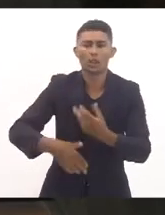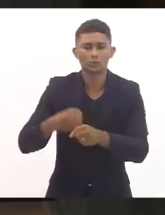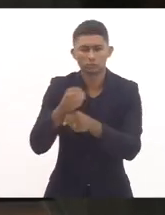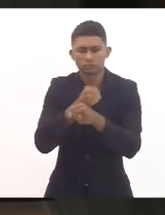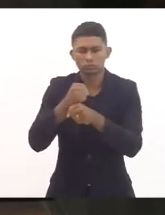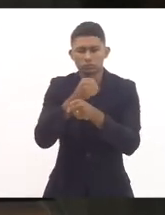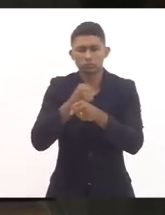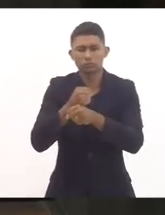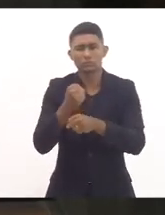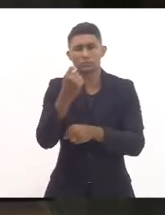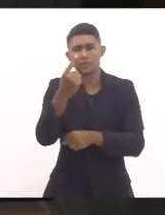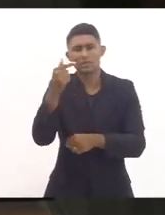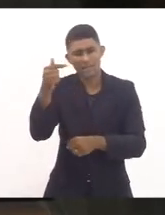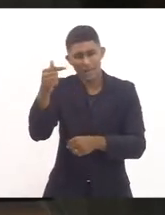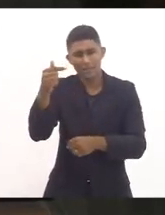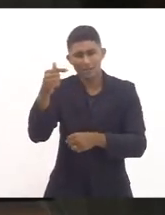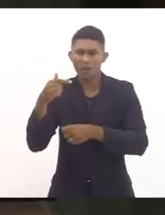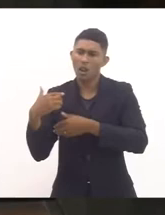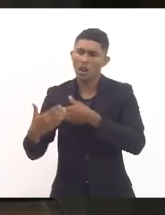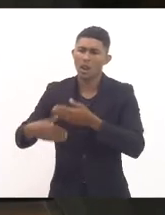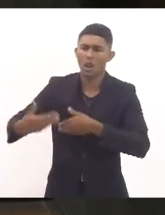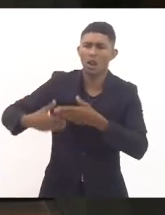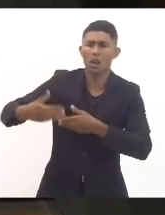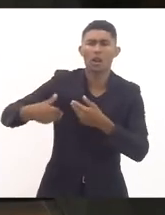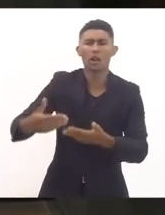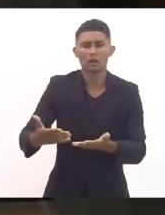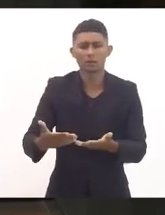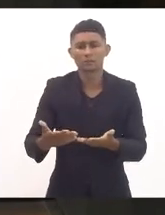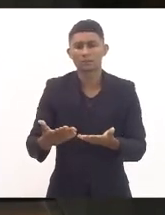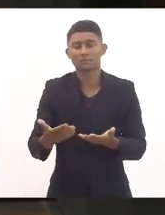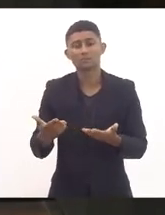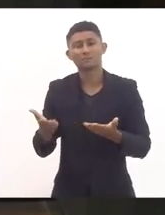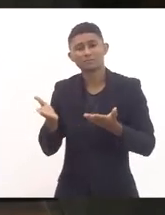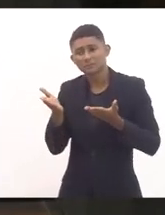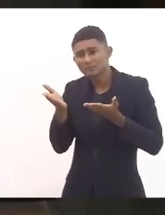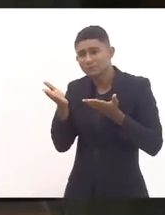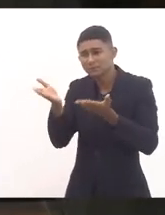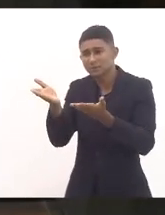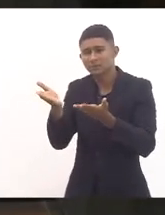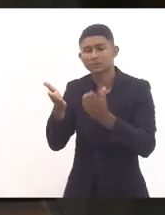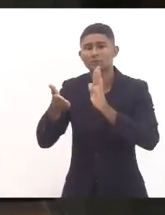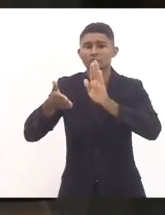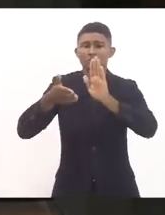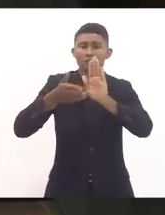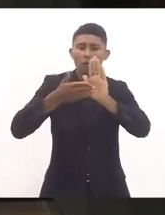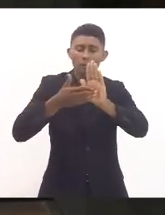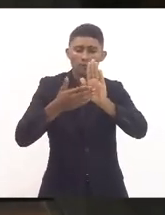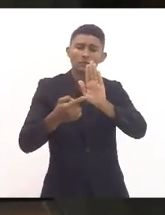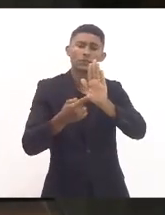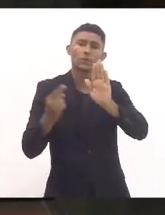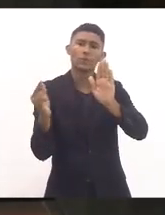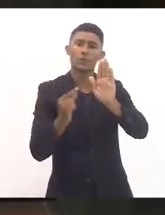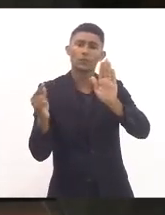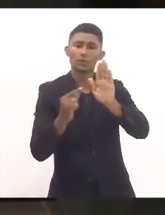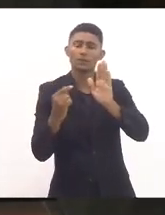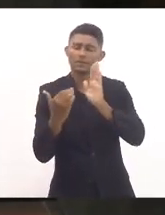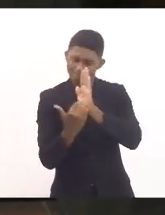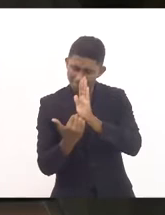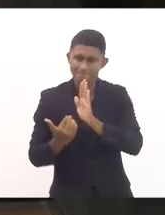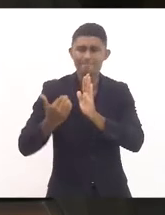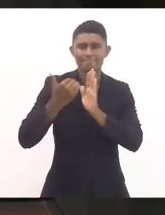17 anos e Vossa Excelência está propondo avançar mais